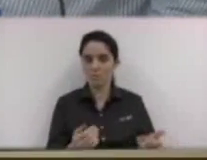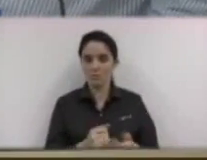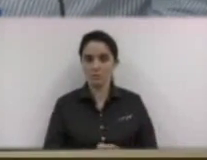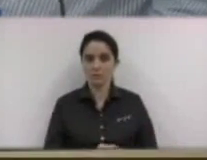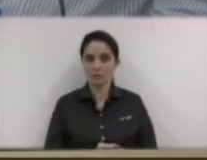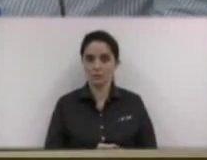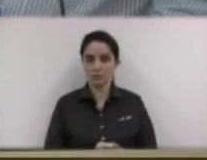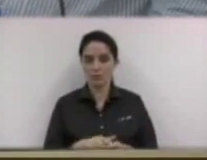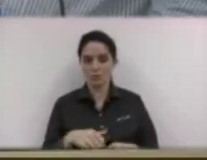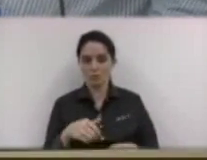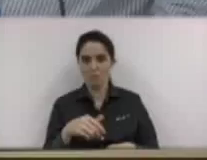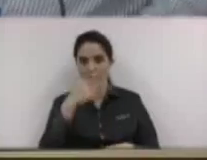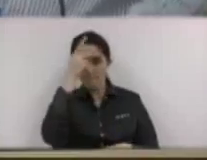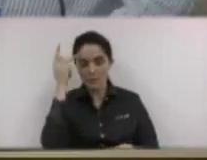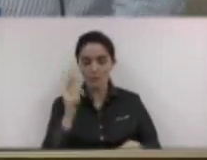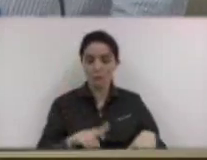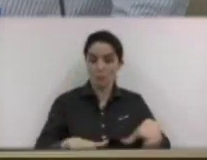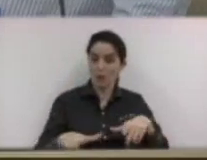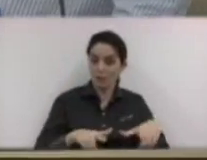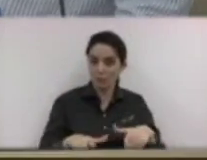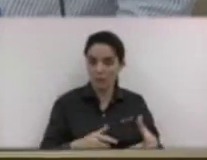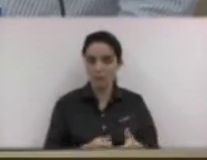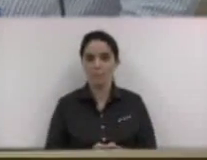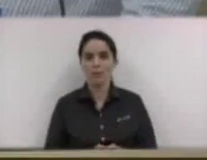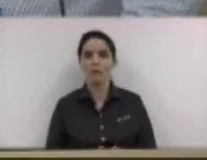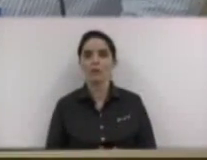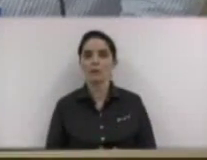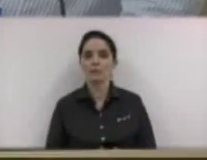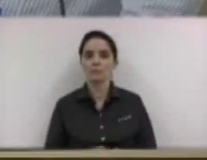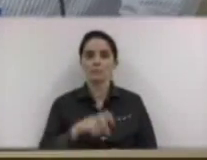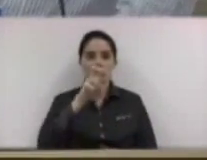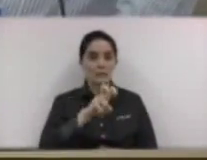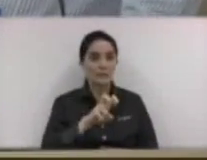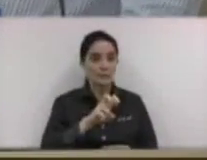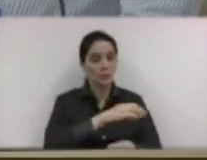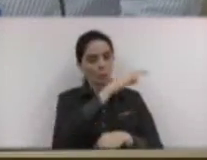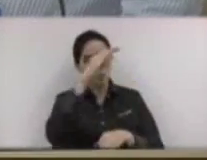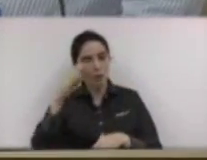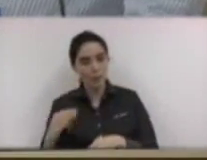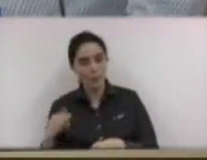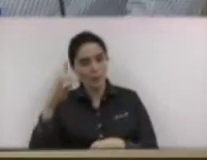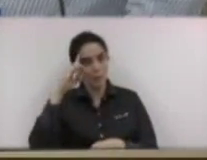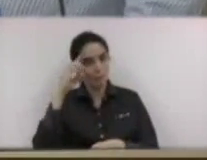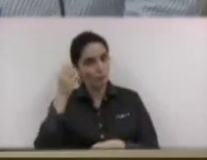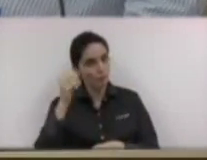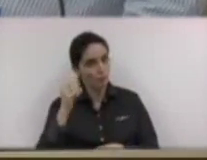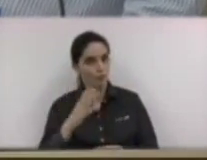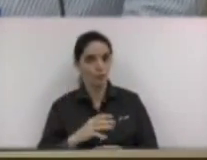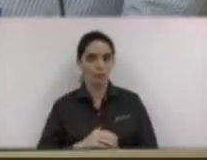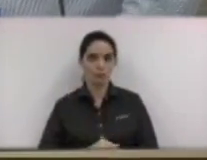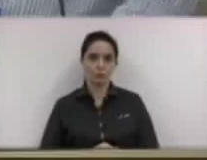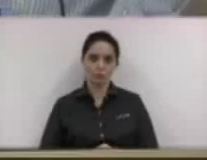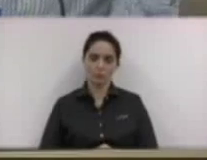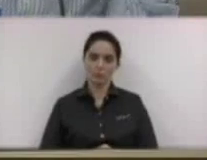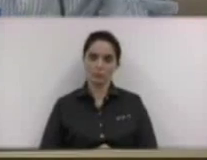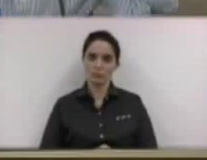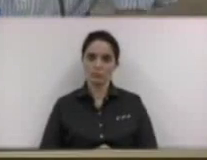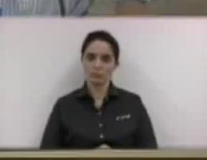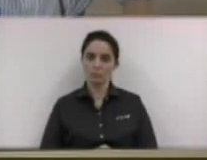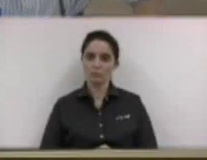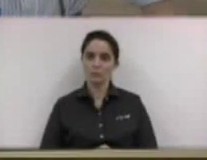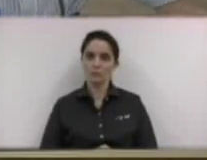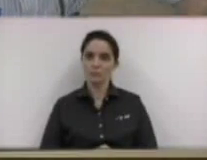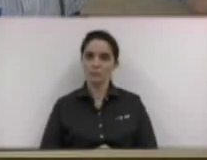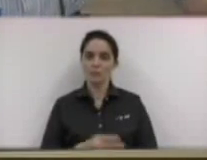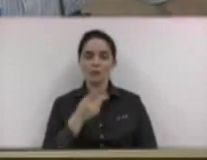no dia 5 ao dia 8. Eu gostaria que a vereadora Érica está sabendo, nós já comunicamos as pessoas. E gostaria que